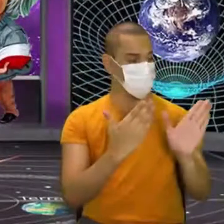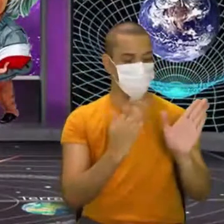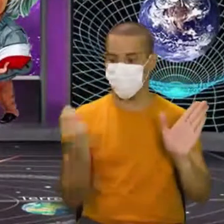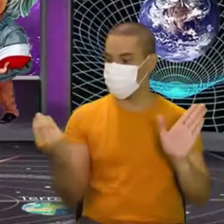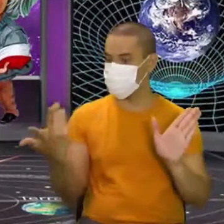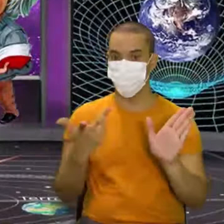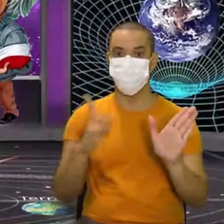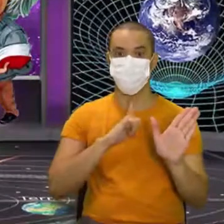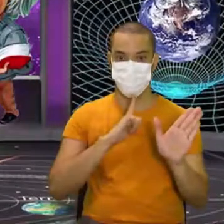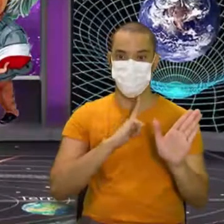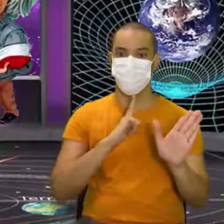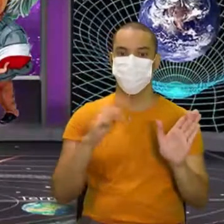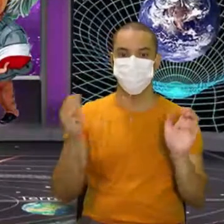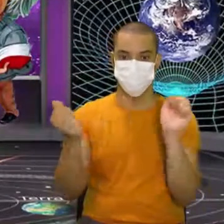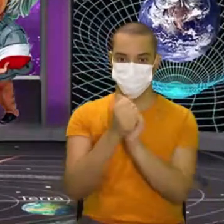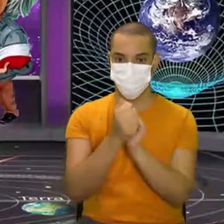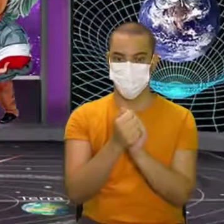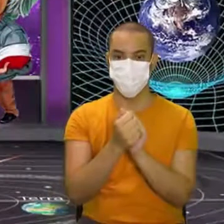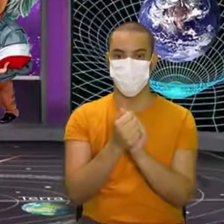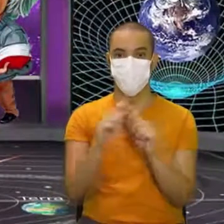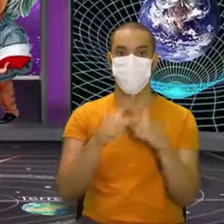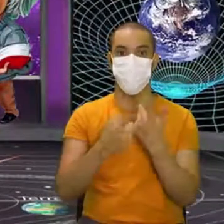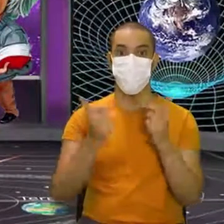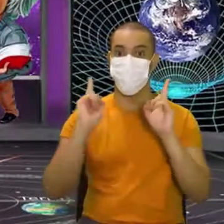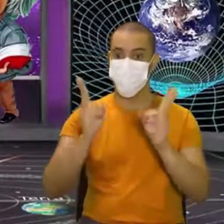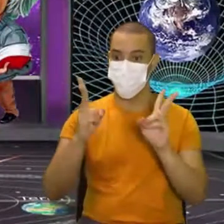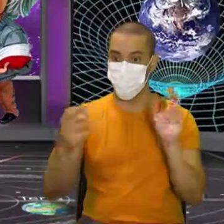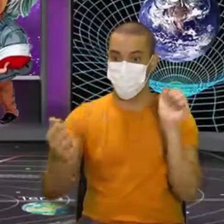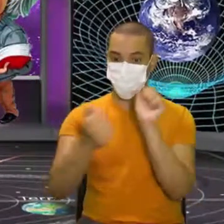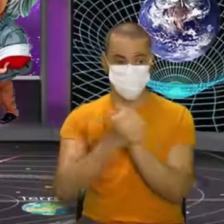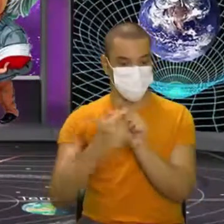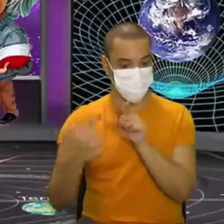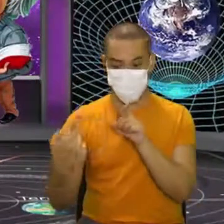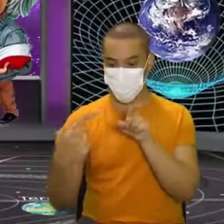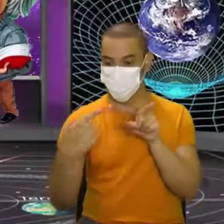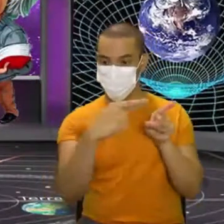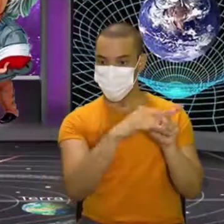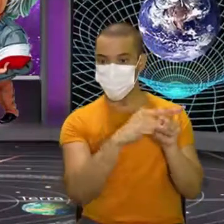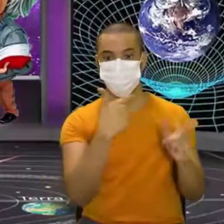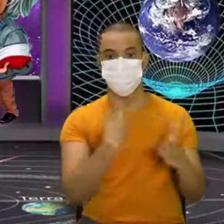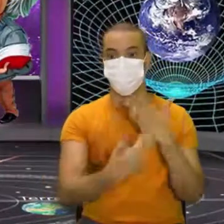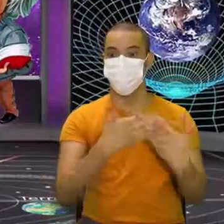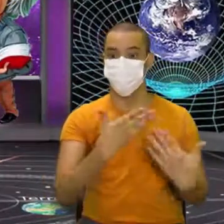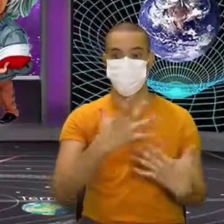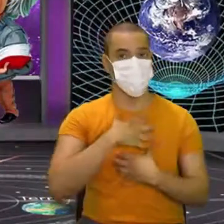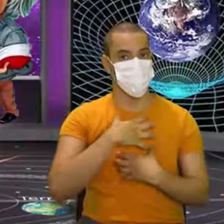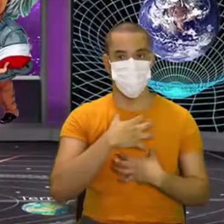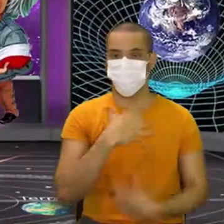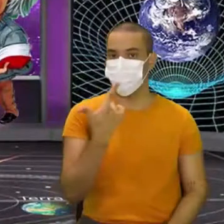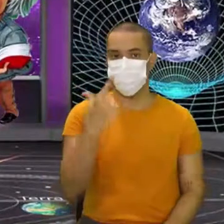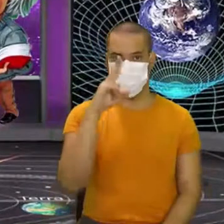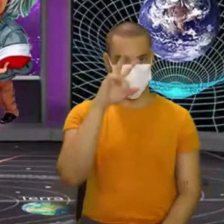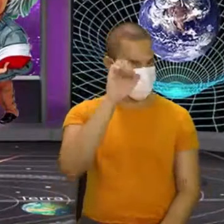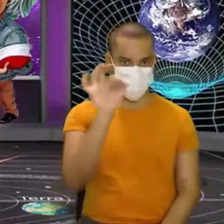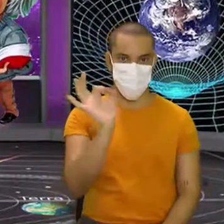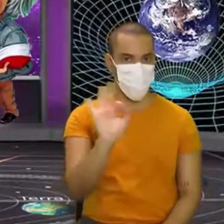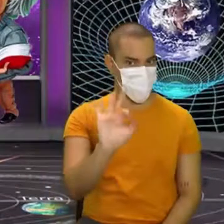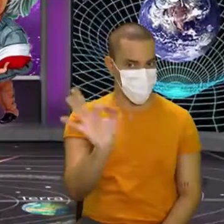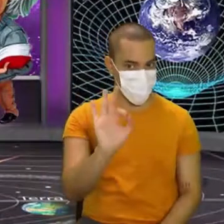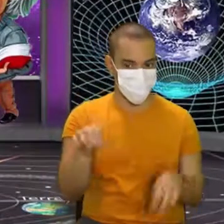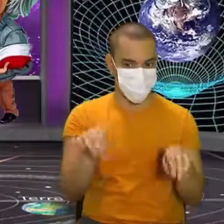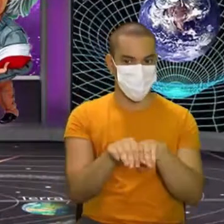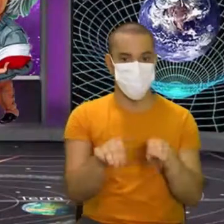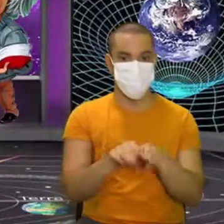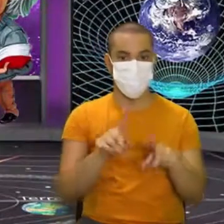é 90 graus se eu tenho na mesma direção independente do sentido não tem força magnética certo